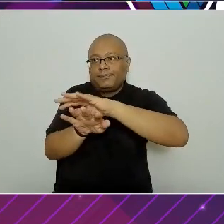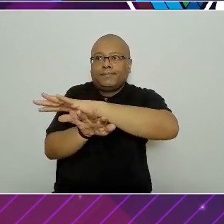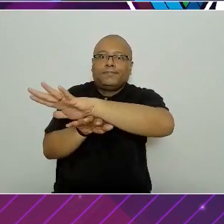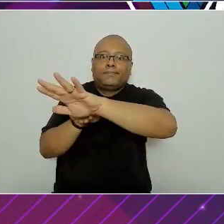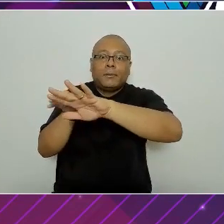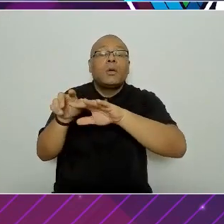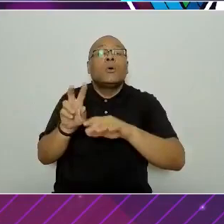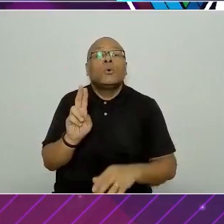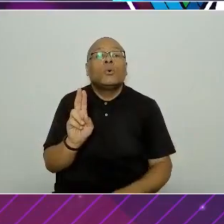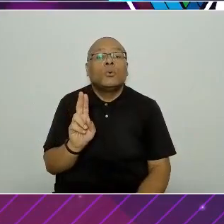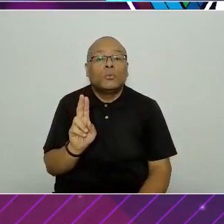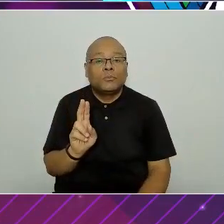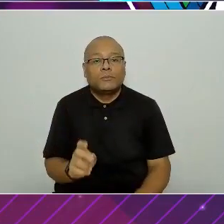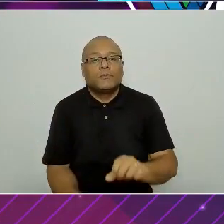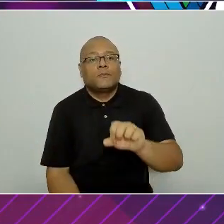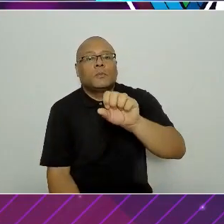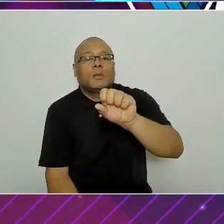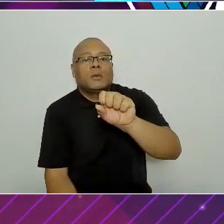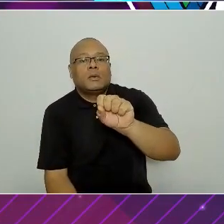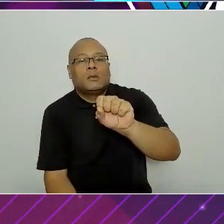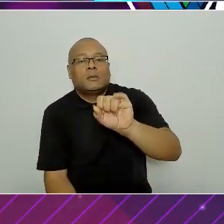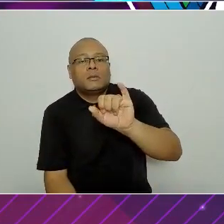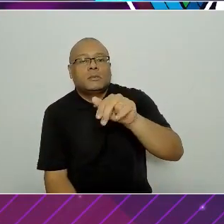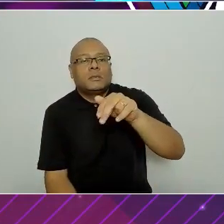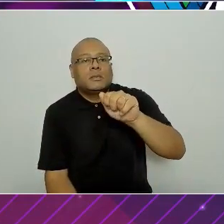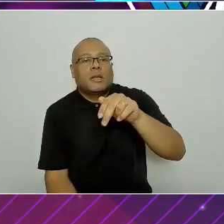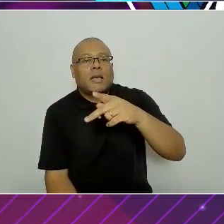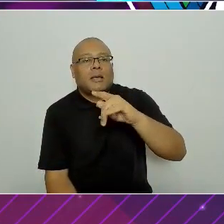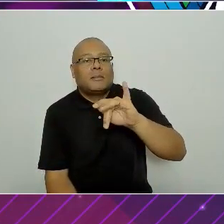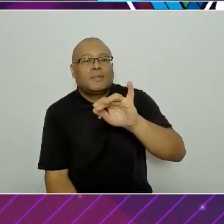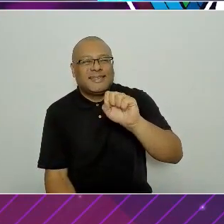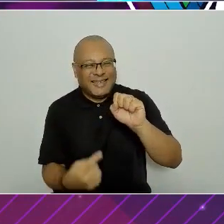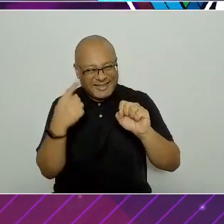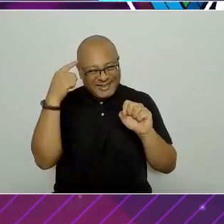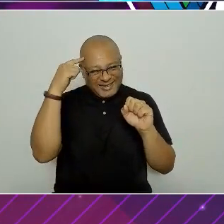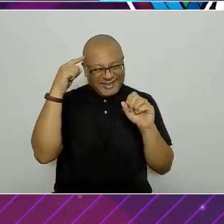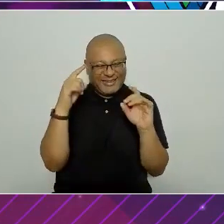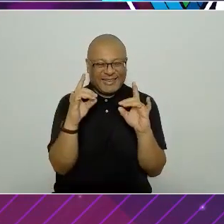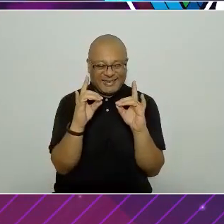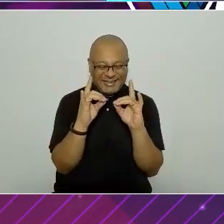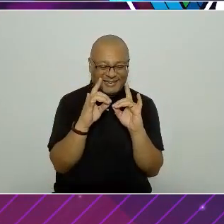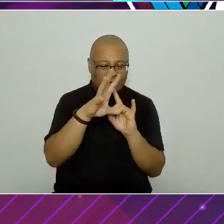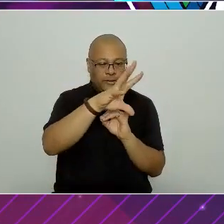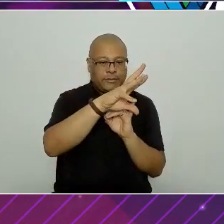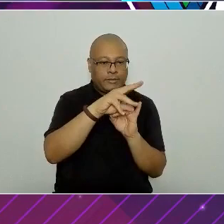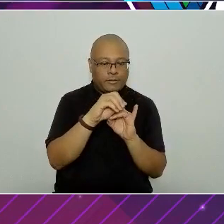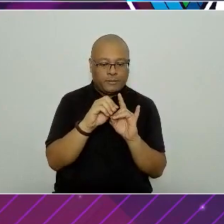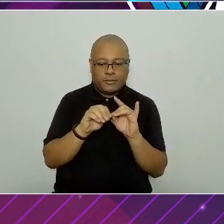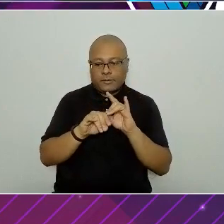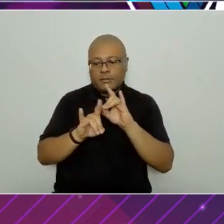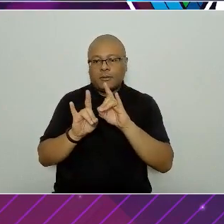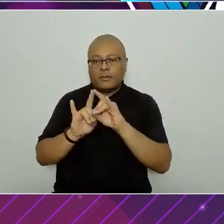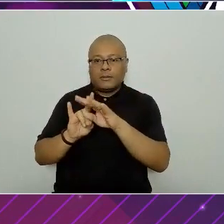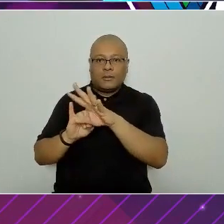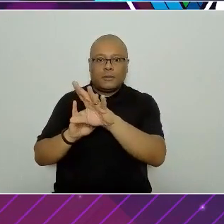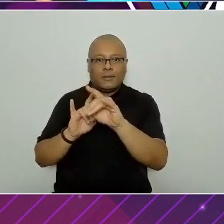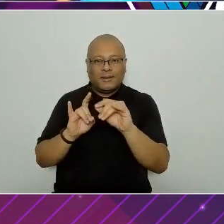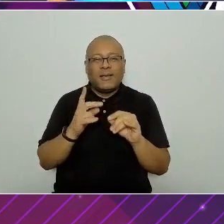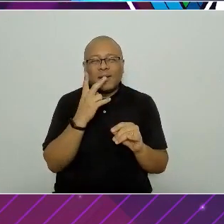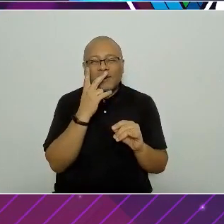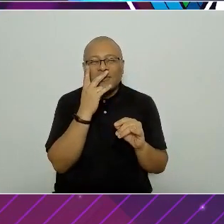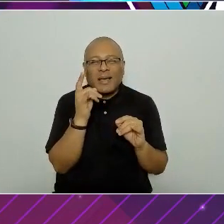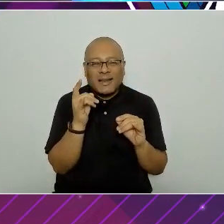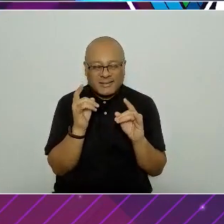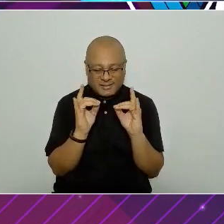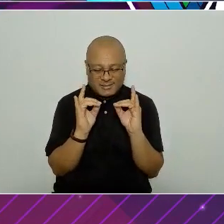de sinapse, né? Então, aquelas imagens que talvez a gente consiga ver com muita facilidade na internet de um choquinho, né, saindo entre um